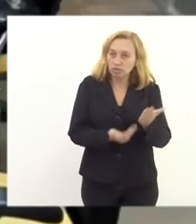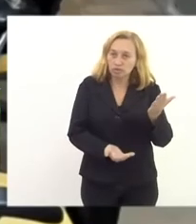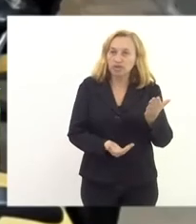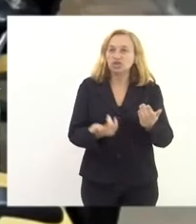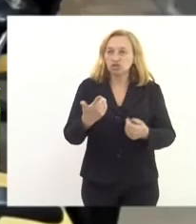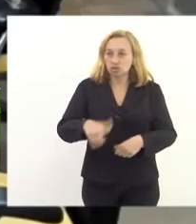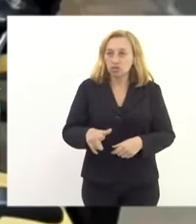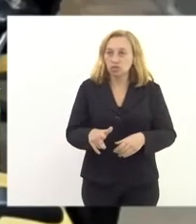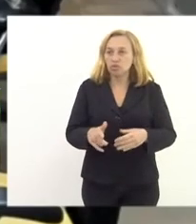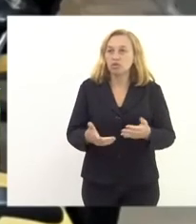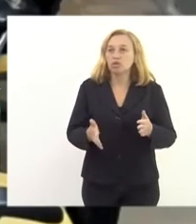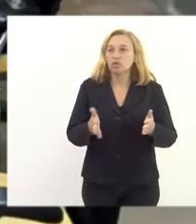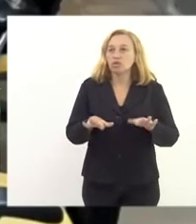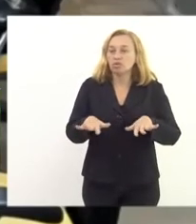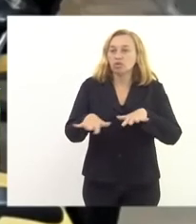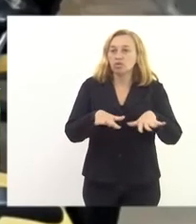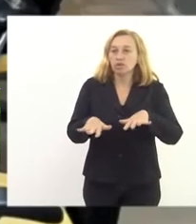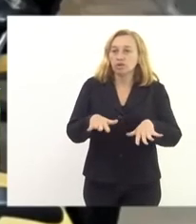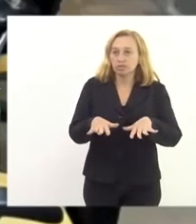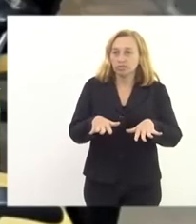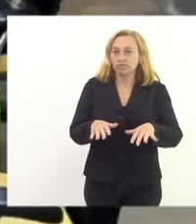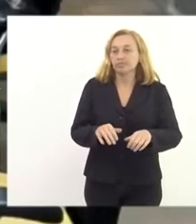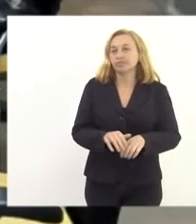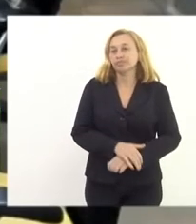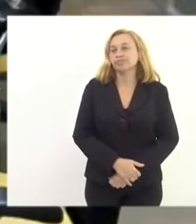estão associados aos picos, né?